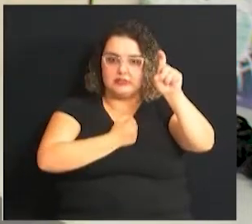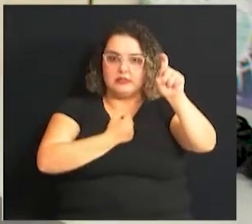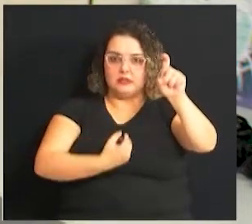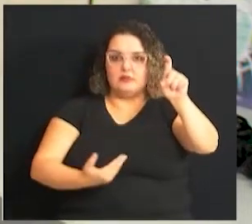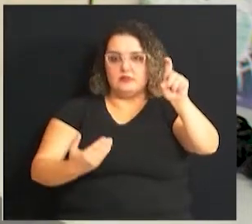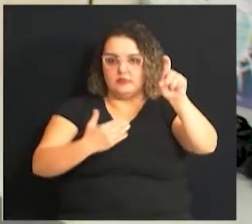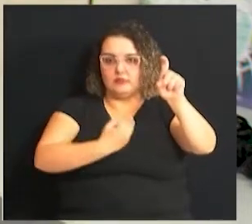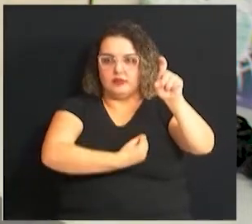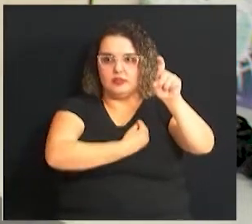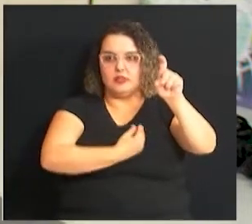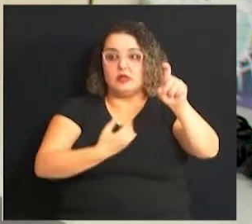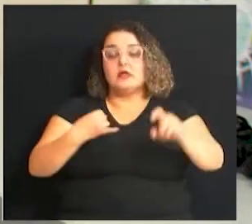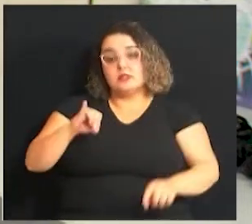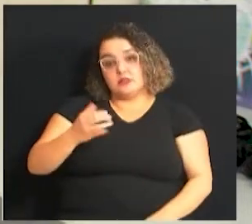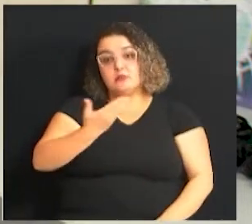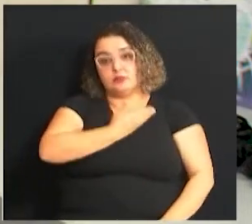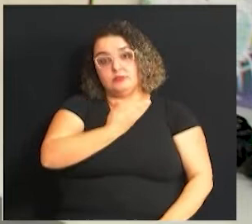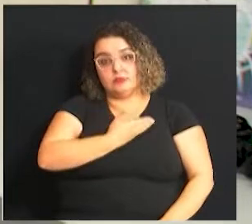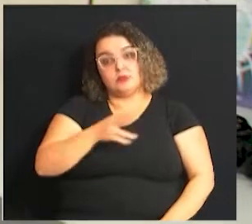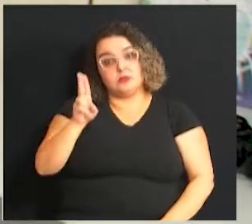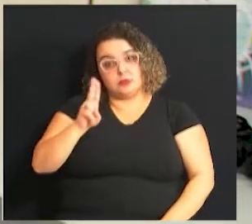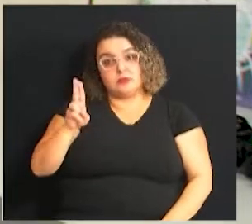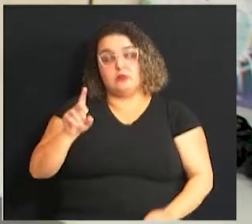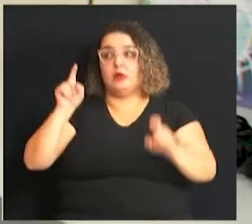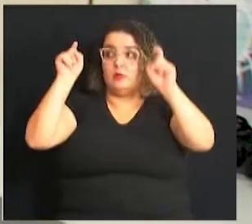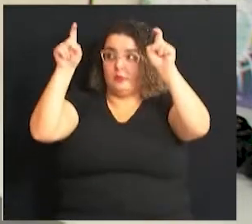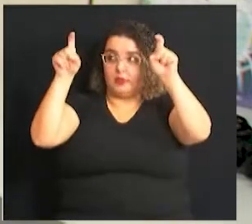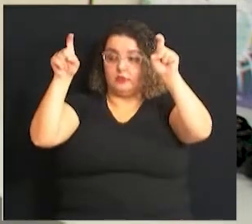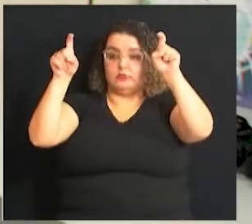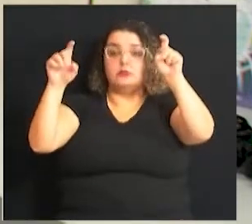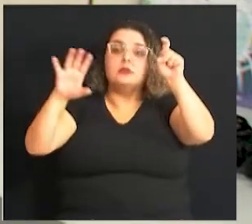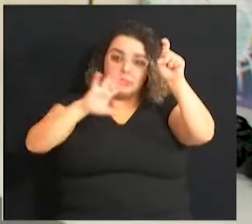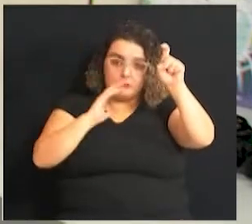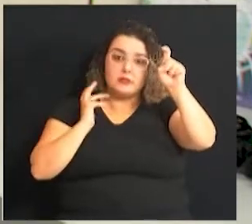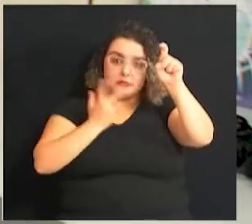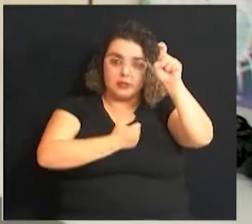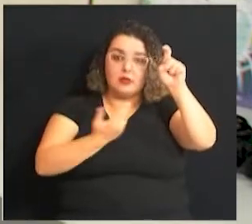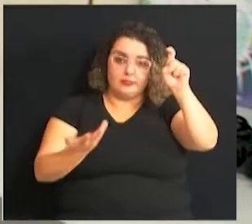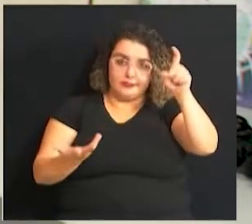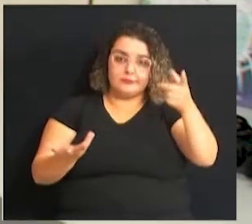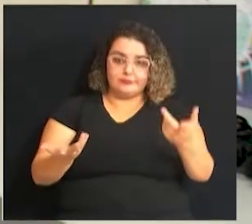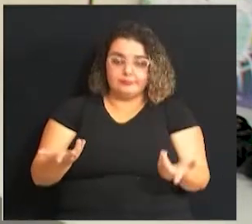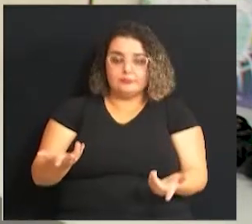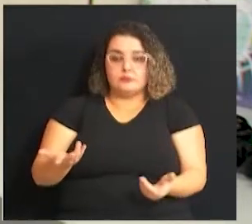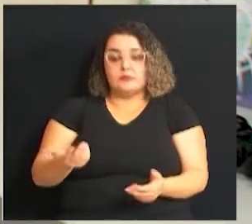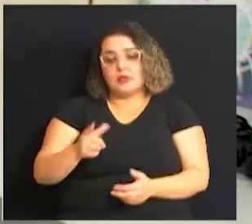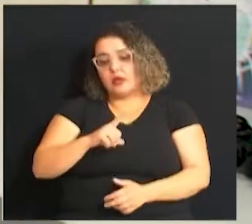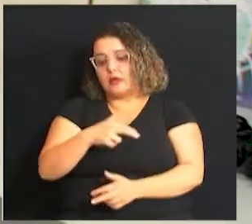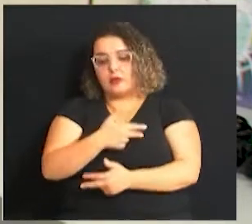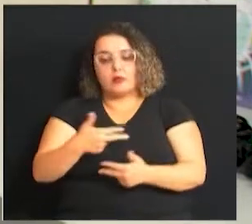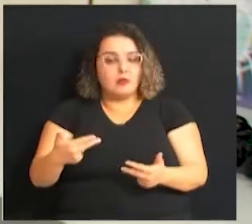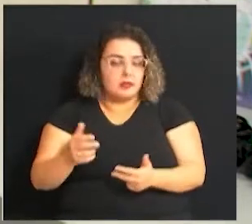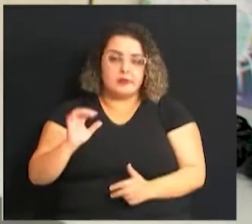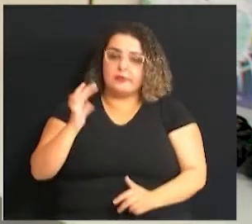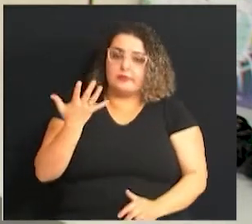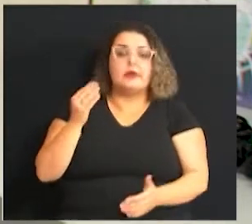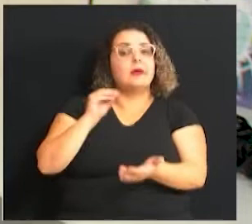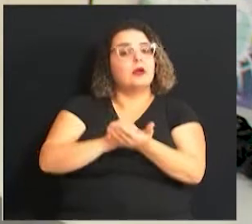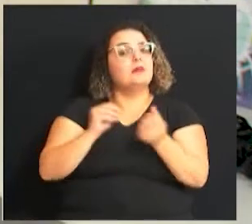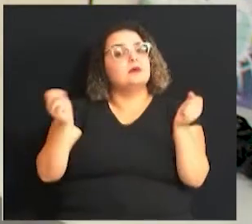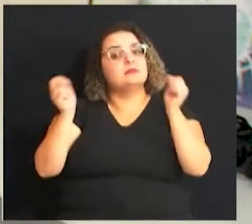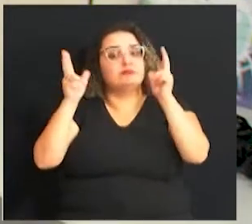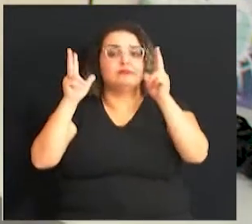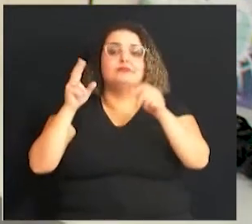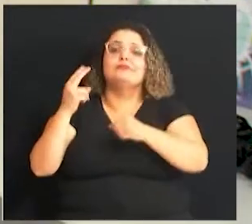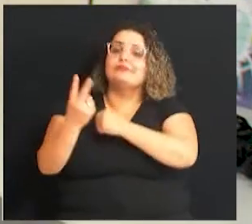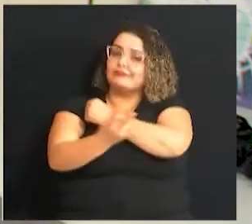meu amigo estivesse usando essa anteninha, ele estava salvo. Tá? Então a gente tem bastante coisas que acontecem por aí, que é falta